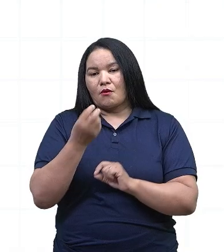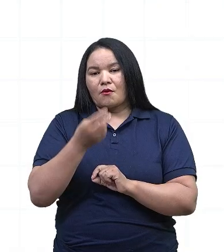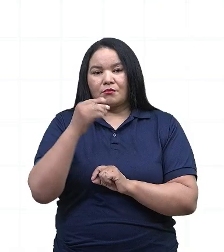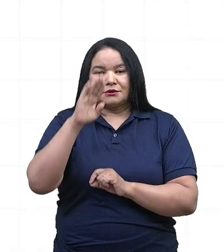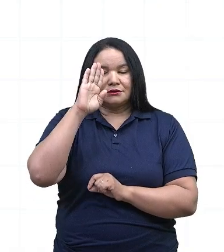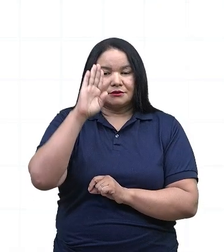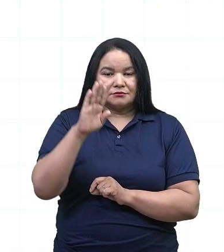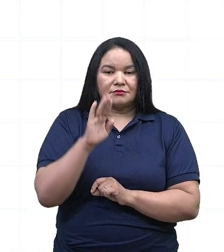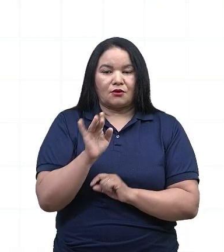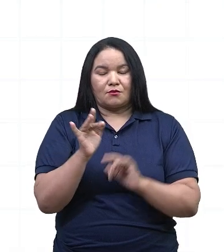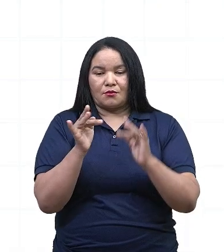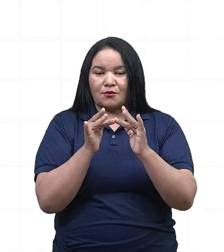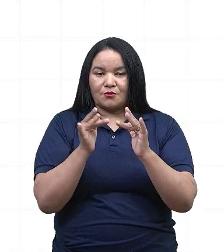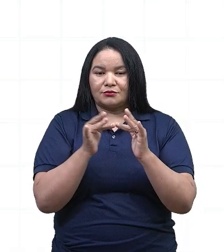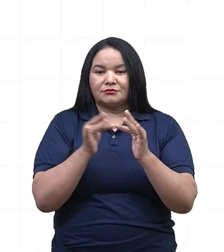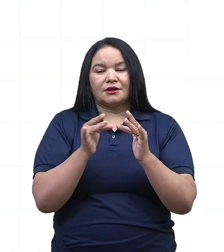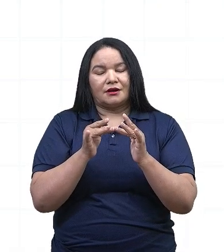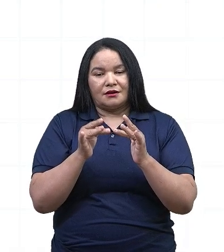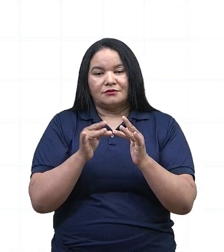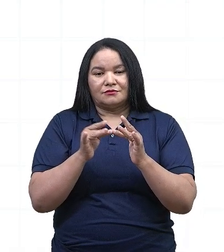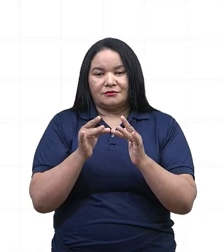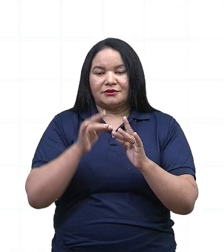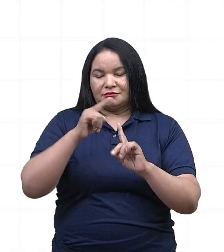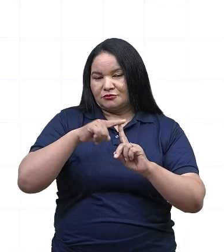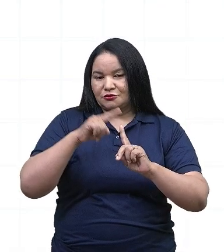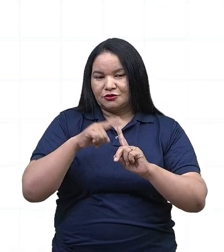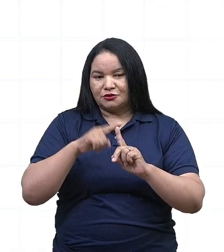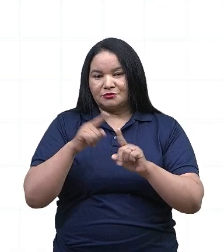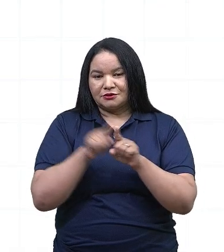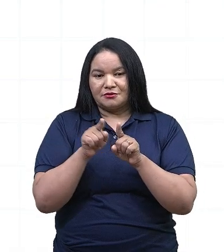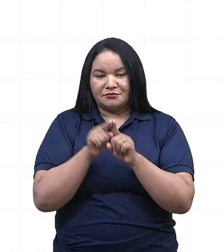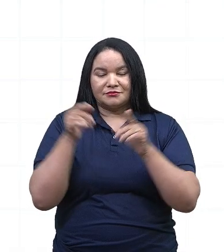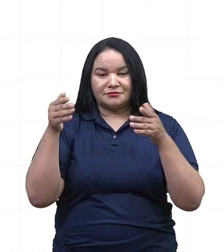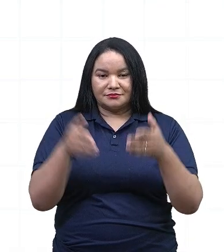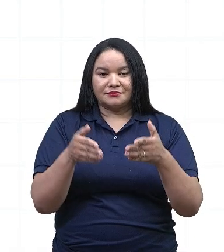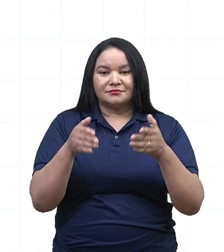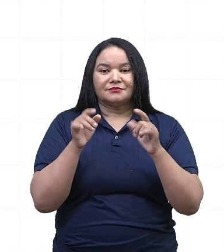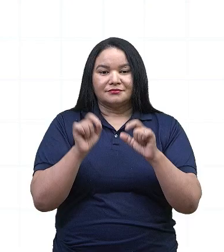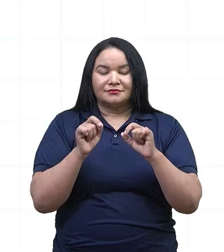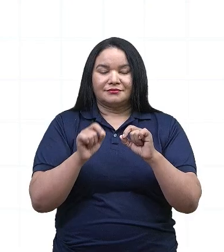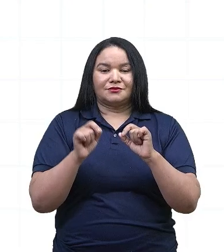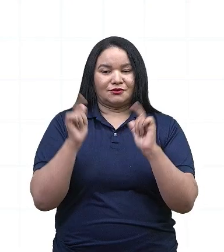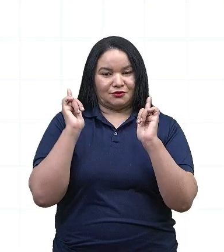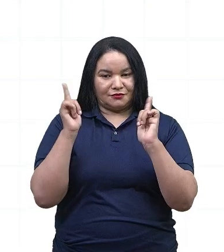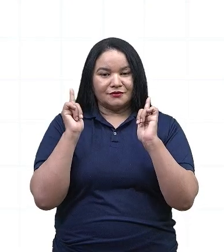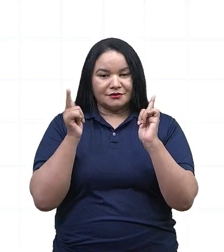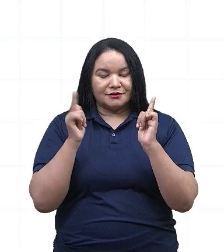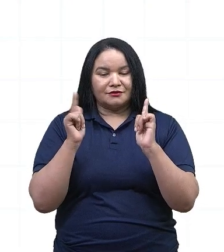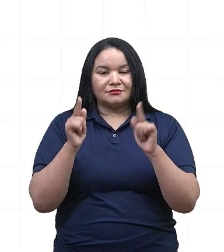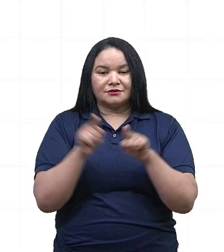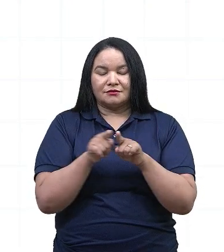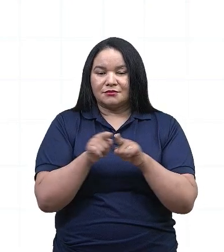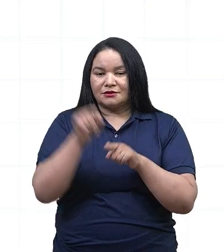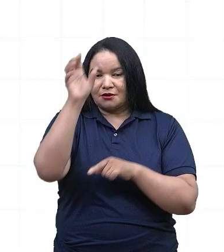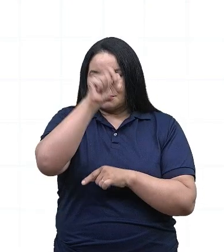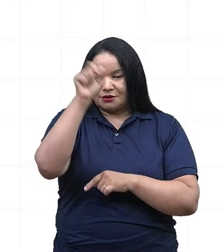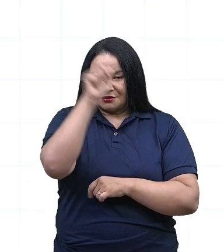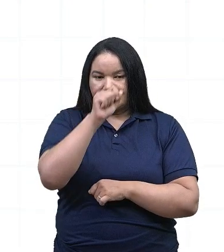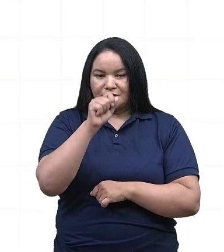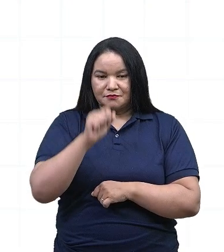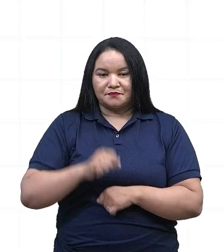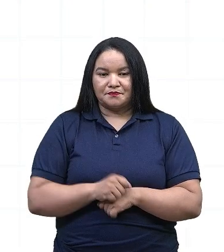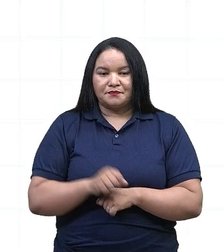como tem contato com essa modalidade. Ela é focada principalmente na diversão e no aprendizado.